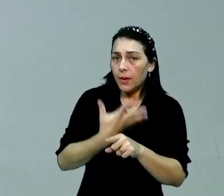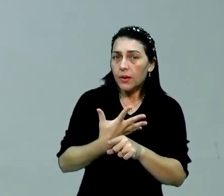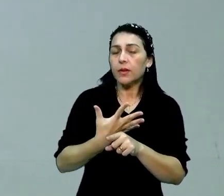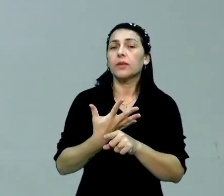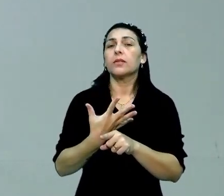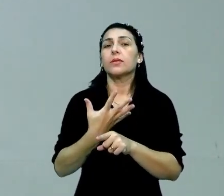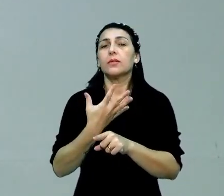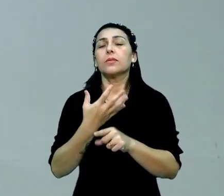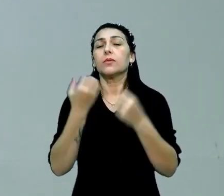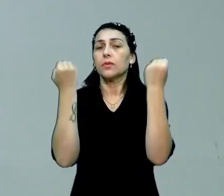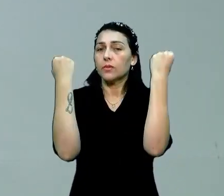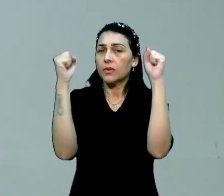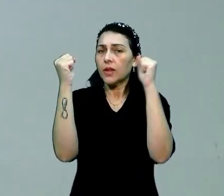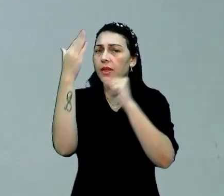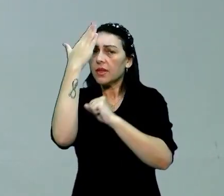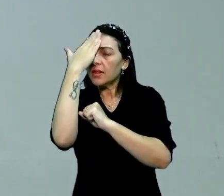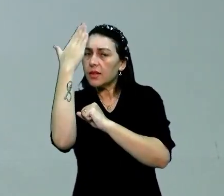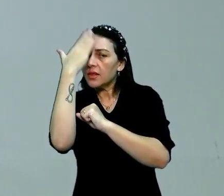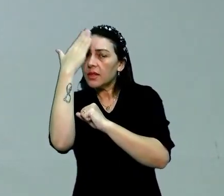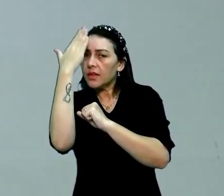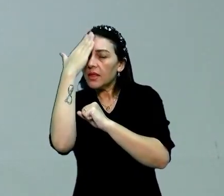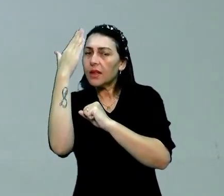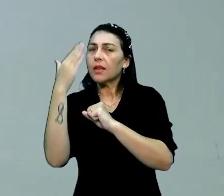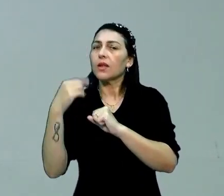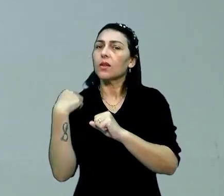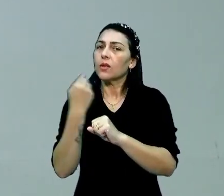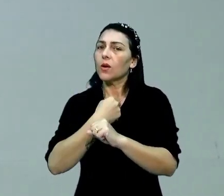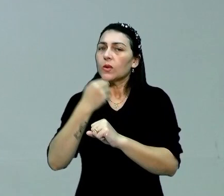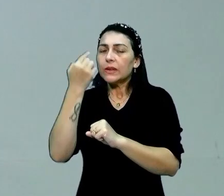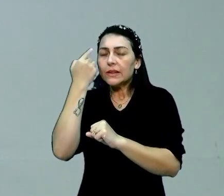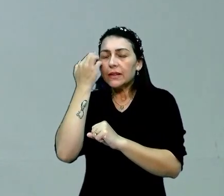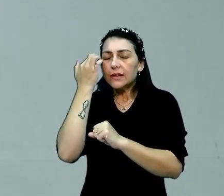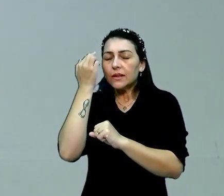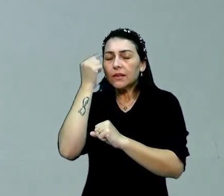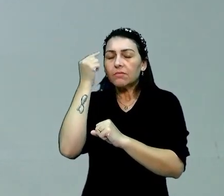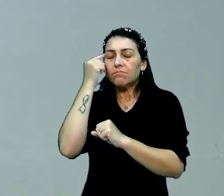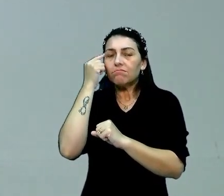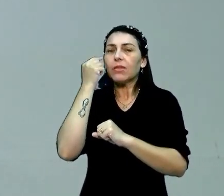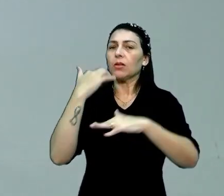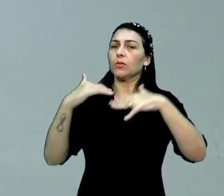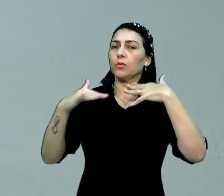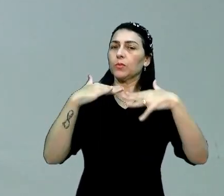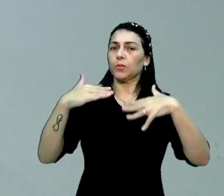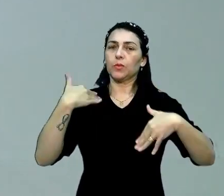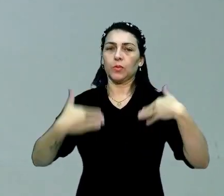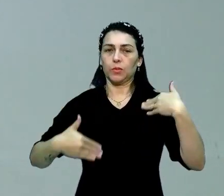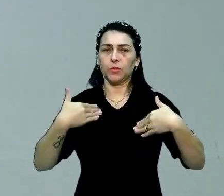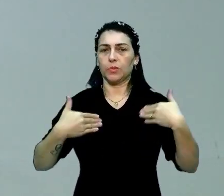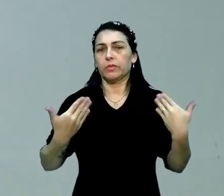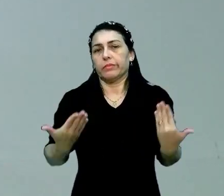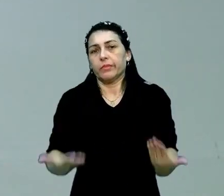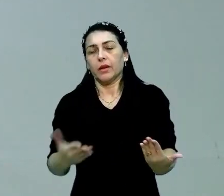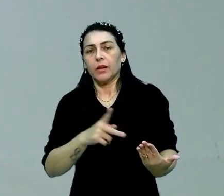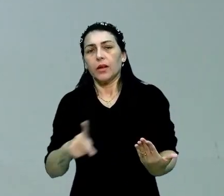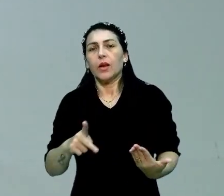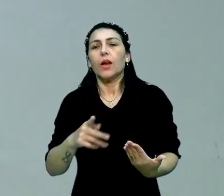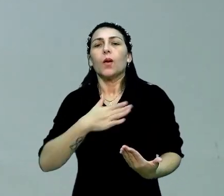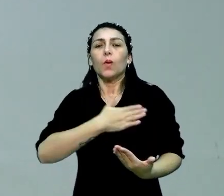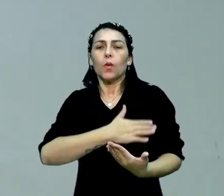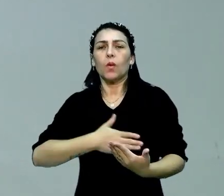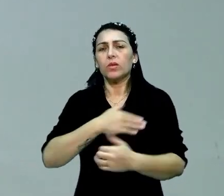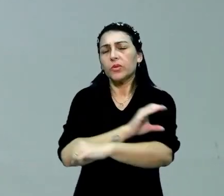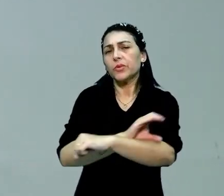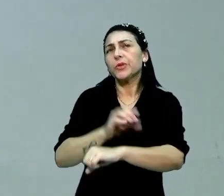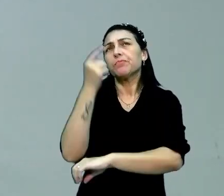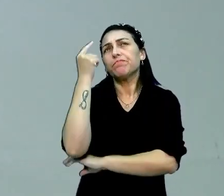física. Quando a gente compreende que o nosso direcionamento vai ser um conhecimento corporal em movimento, professor, eu gosto de cultura,